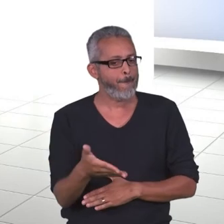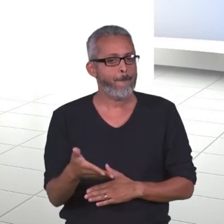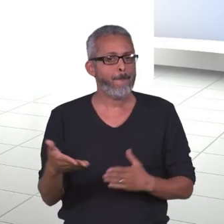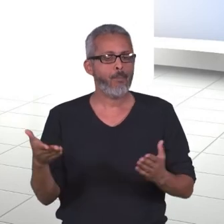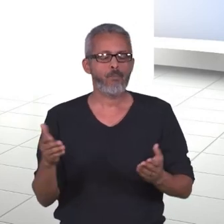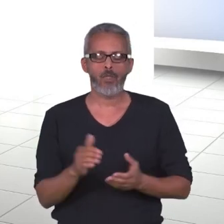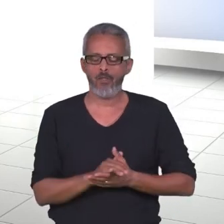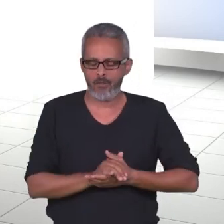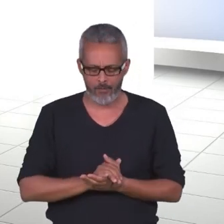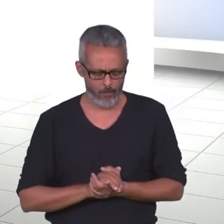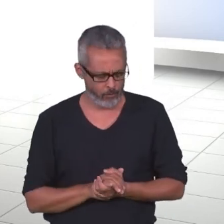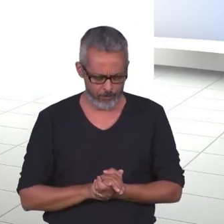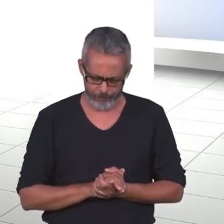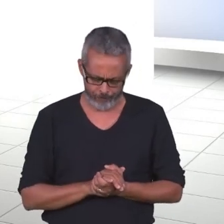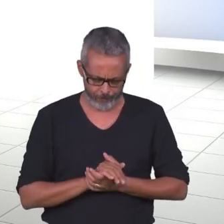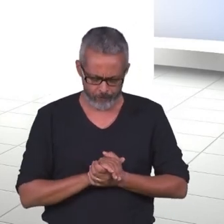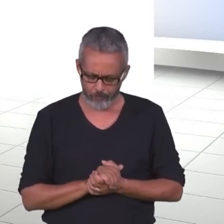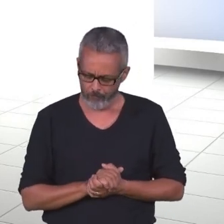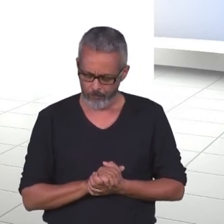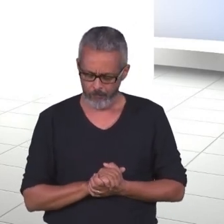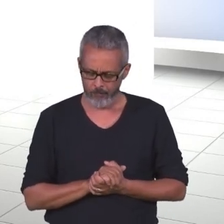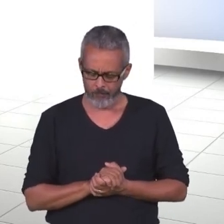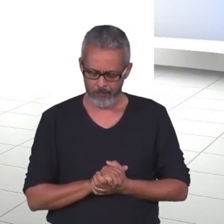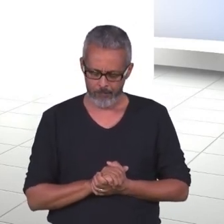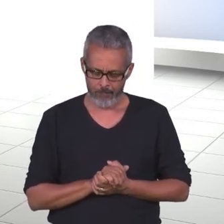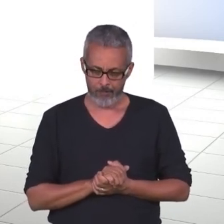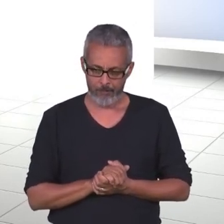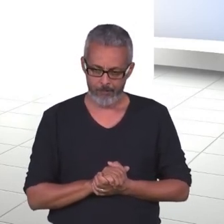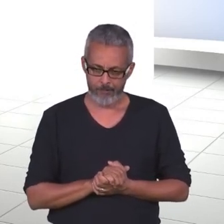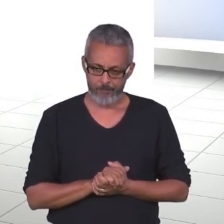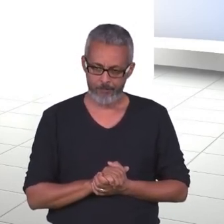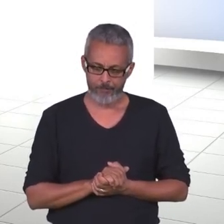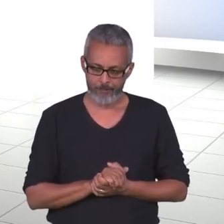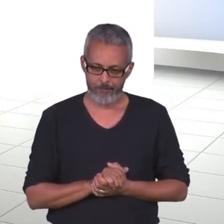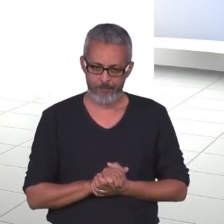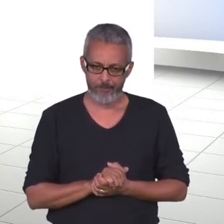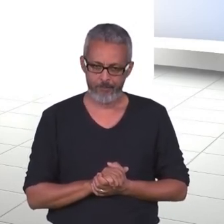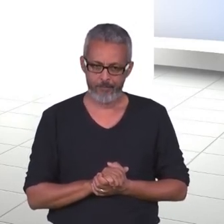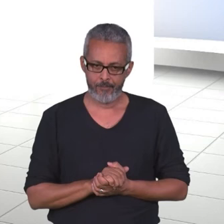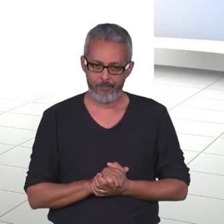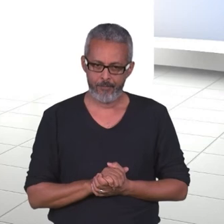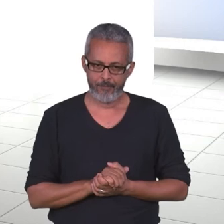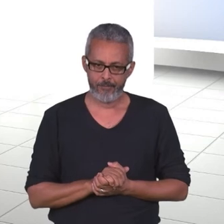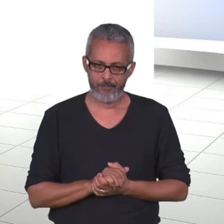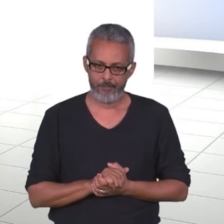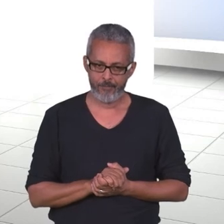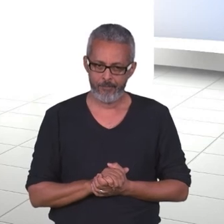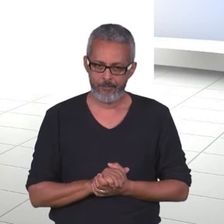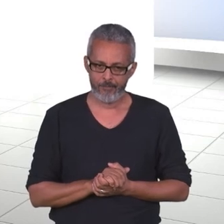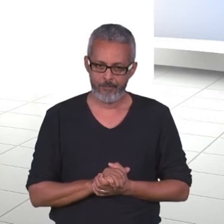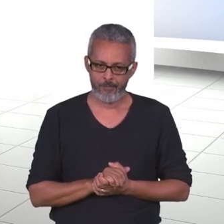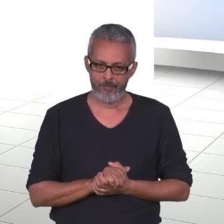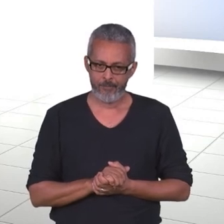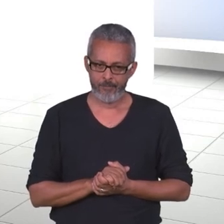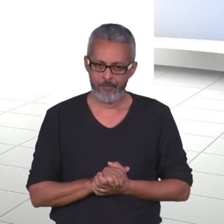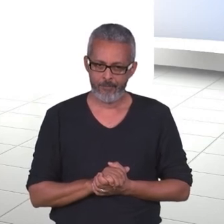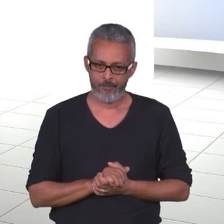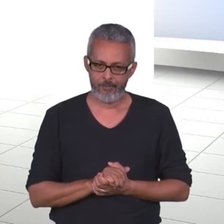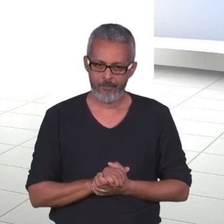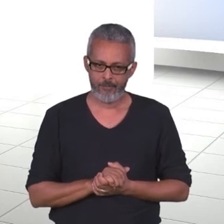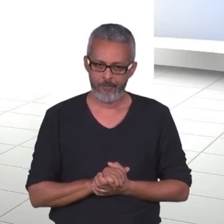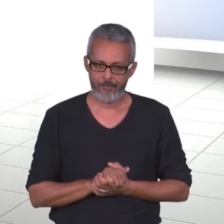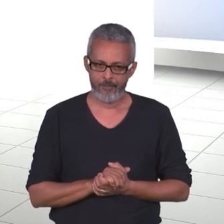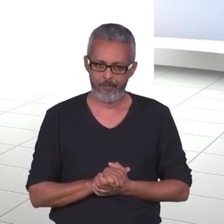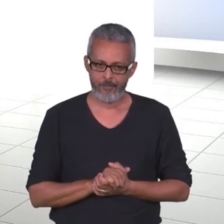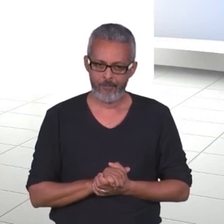até então existia. Sobrou, então, a letra B. Vamos voltar a ela. Inovação